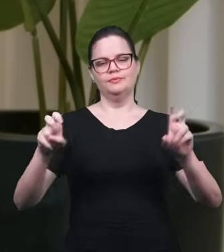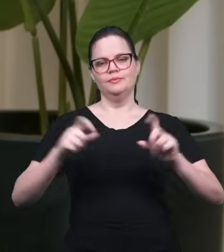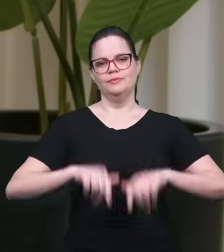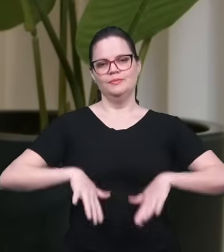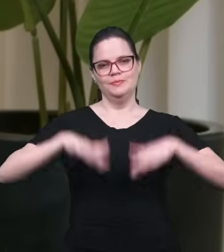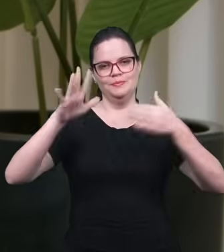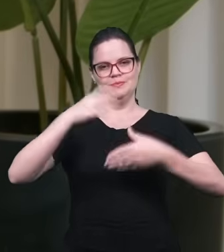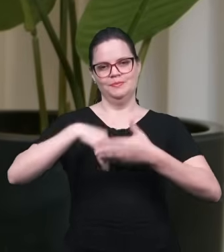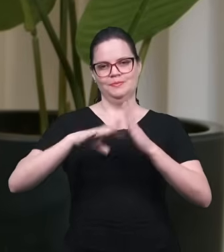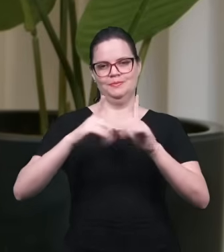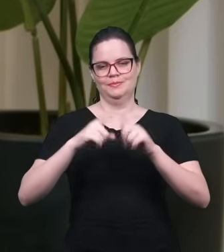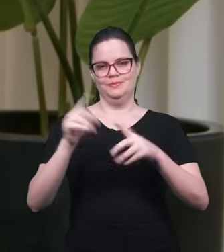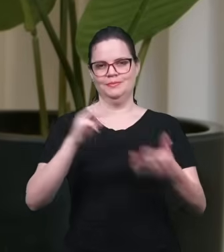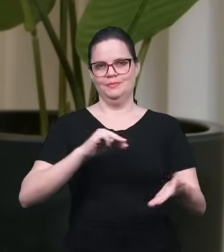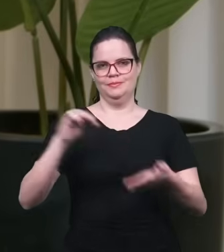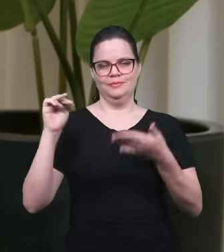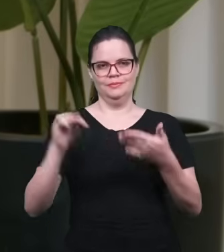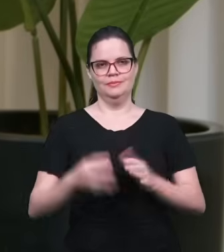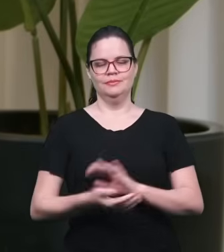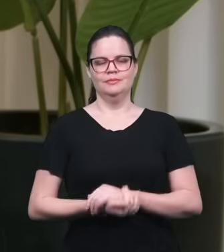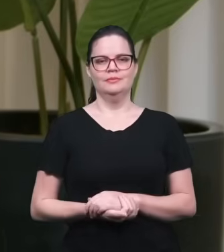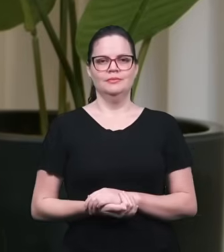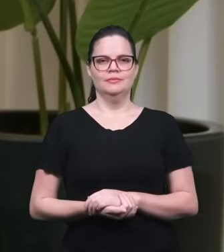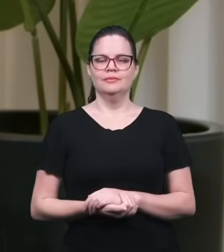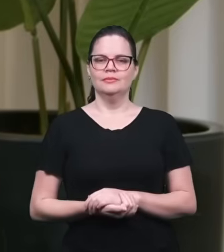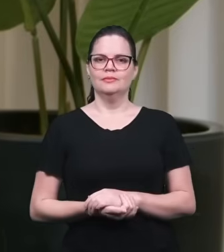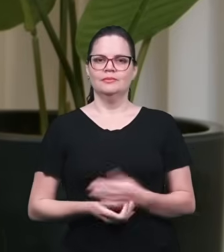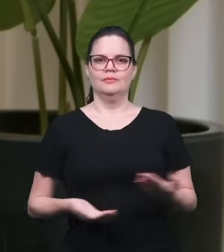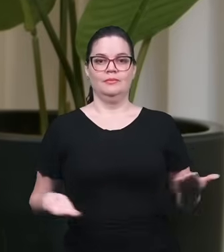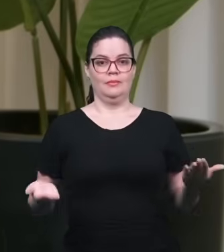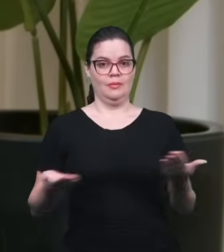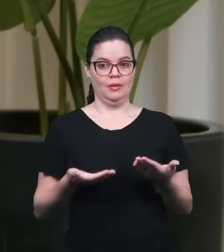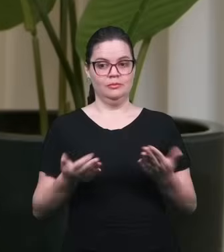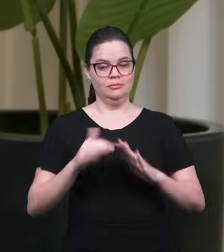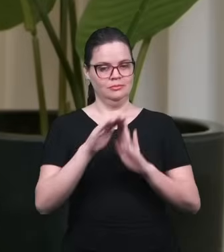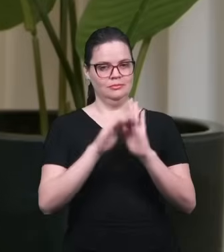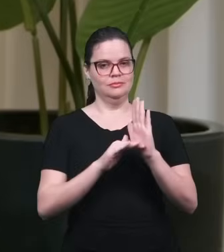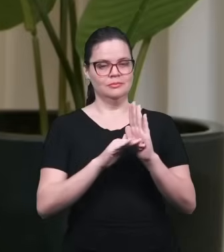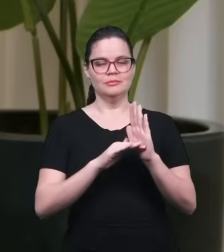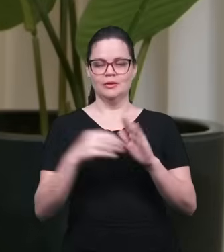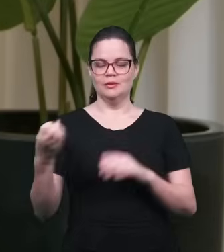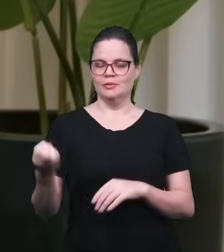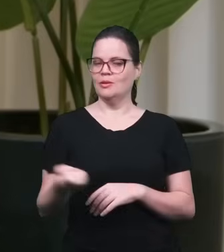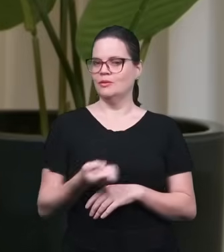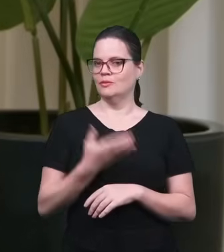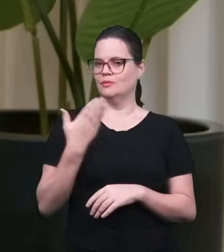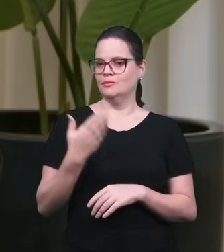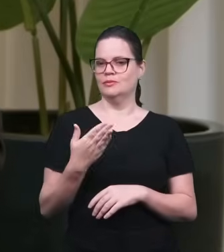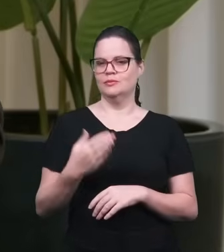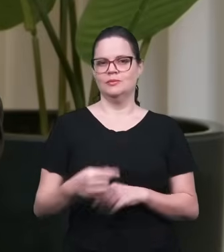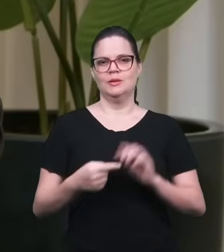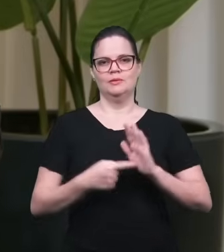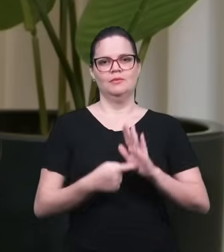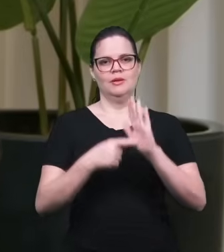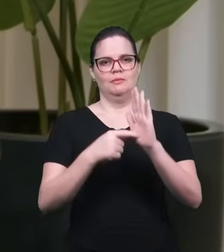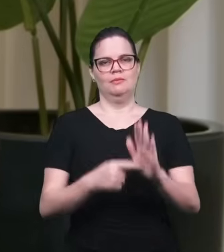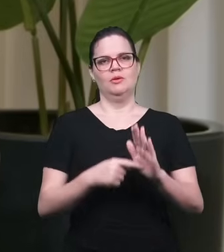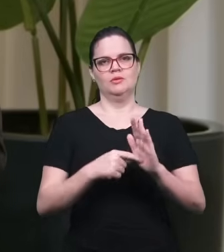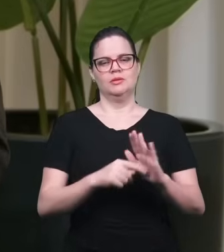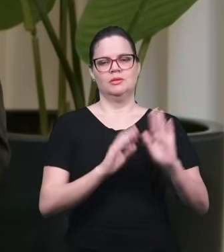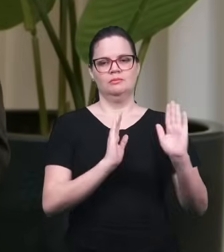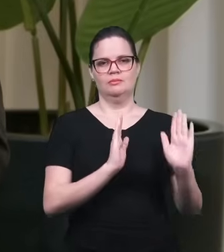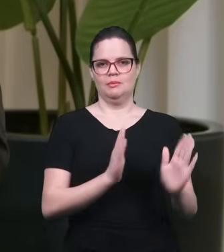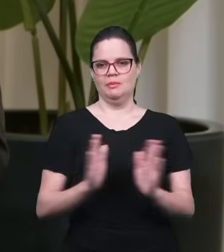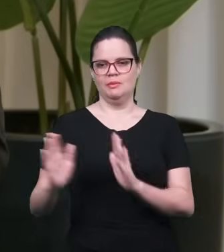Crescendo na Igreja Cristã Maranata. Esse que é mais um programa de uma série de programas que temos